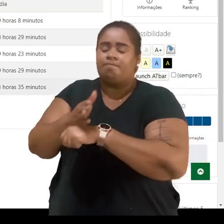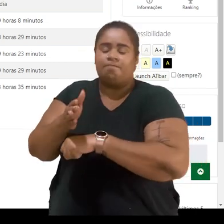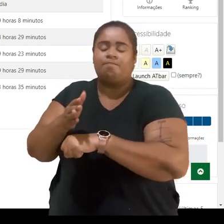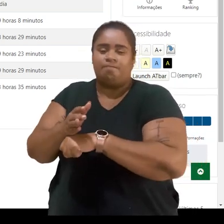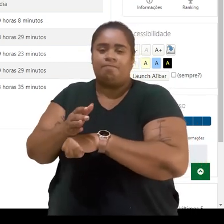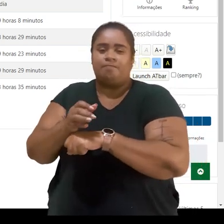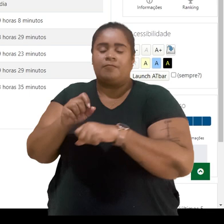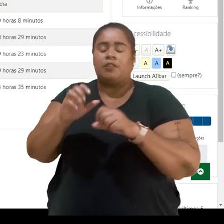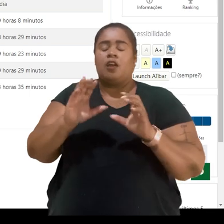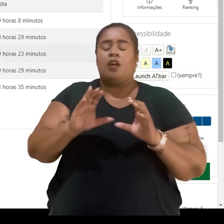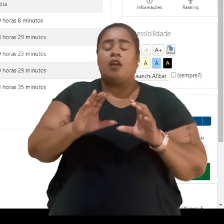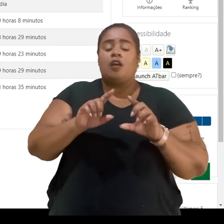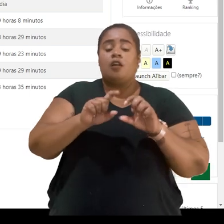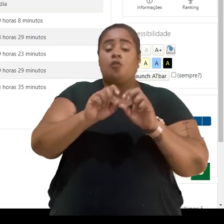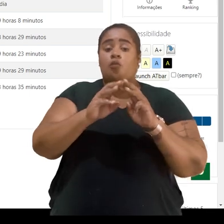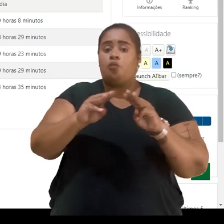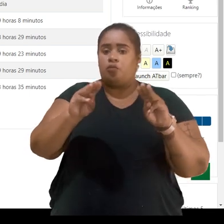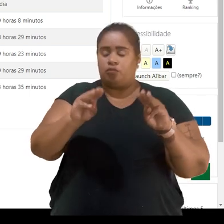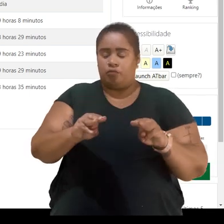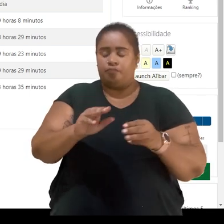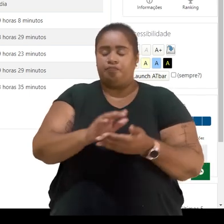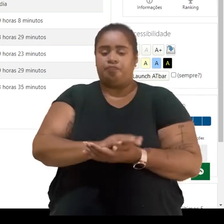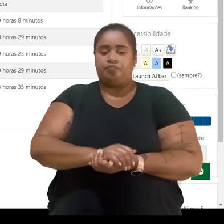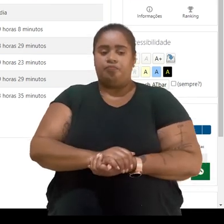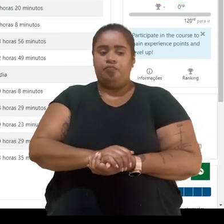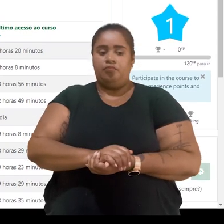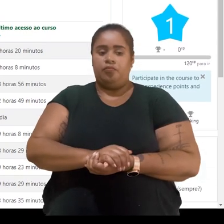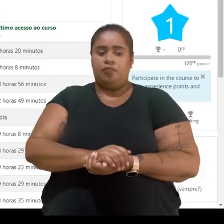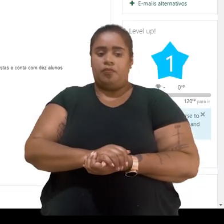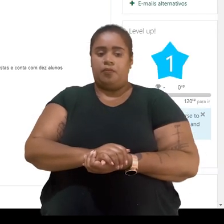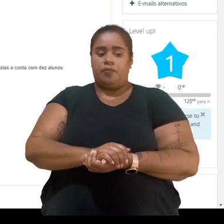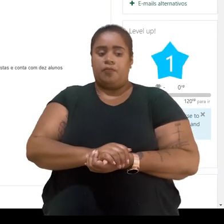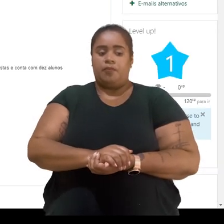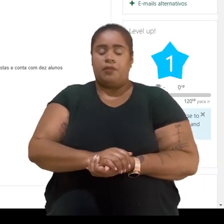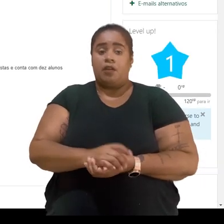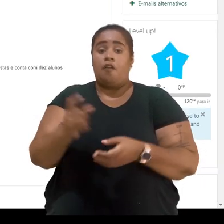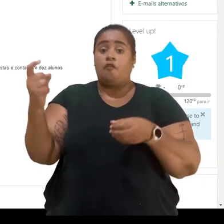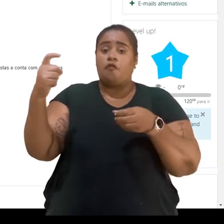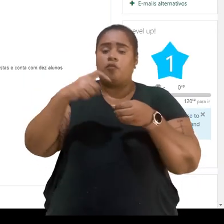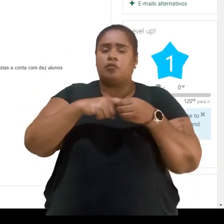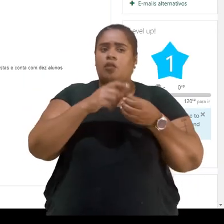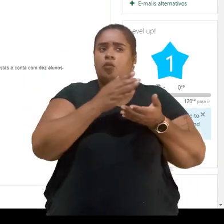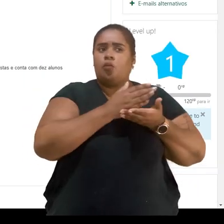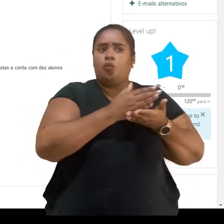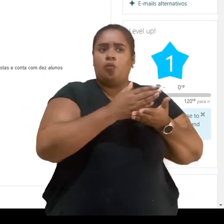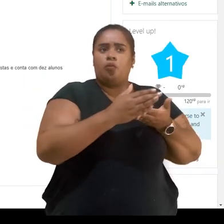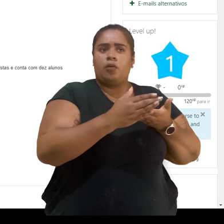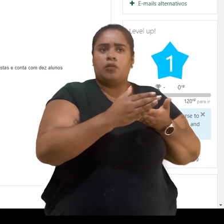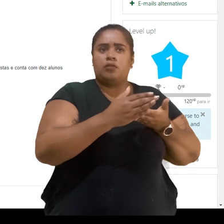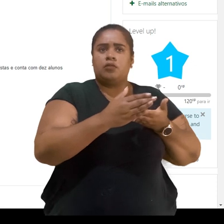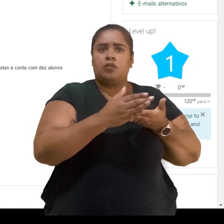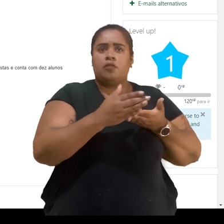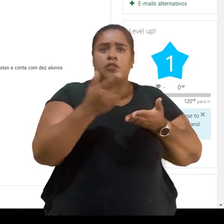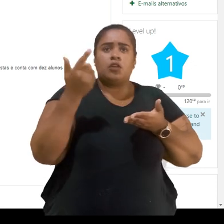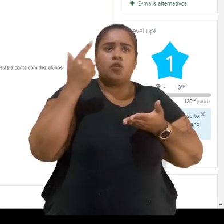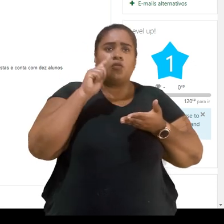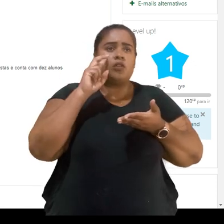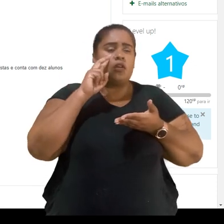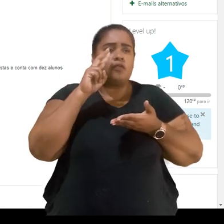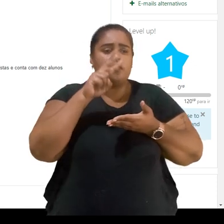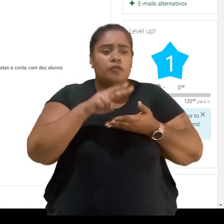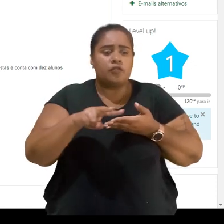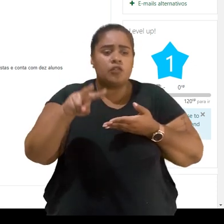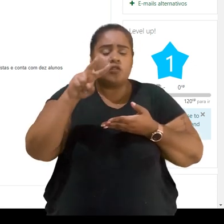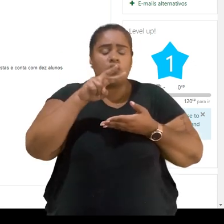Há muitos dias sem acessar o ambiente virtual por exemplo Mas voltando ao início Então vamos